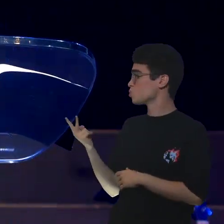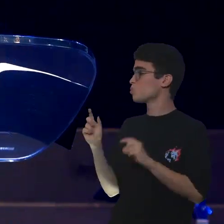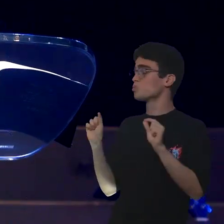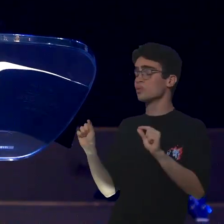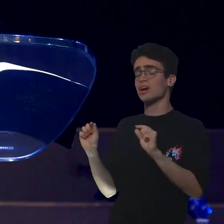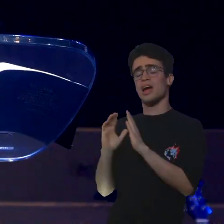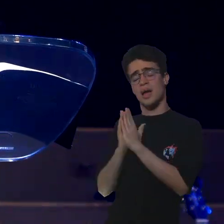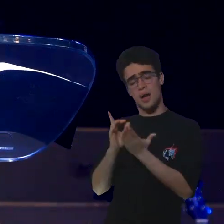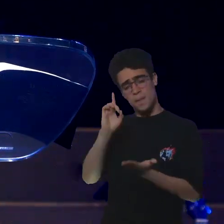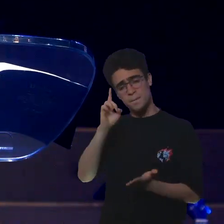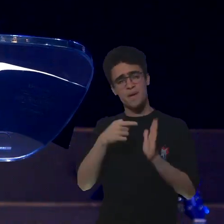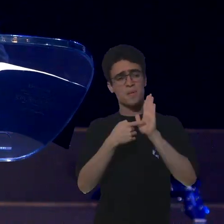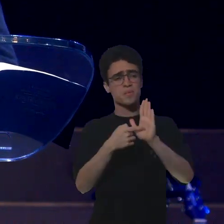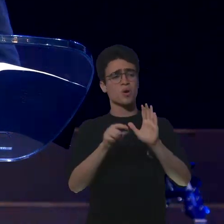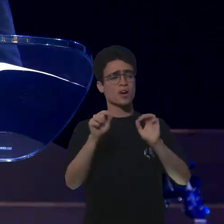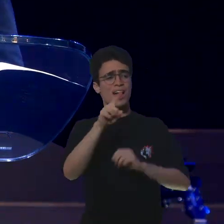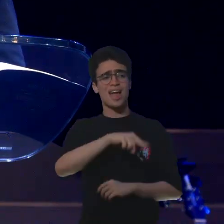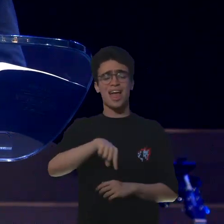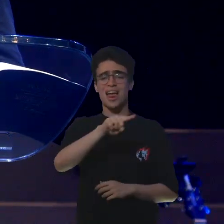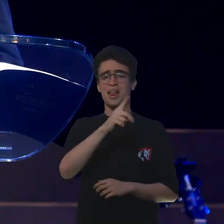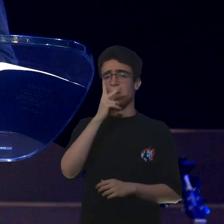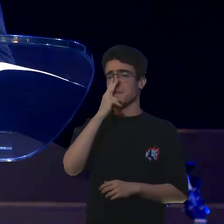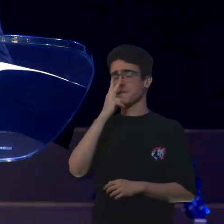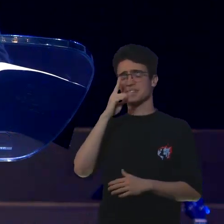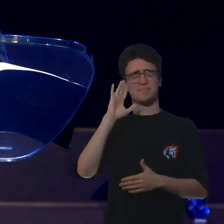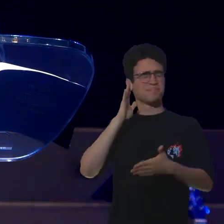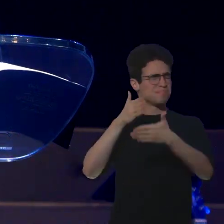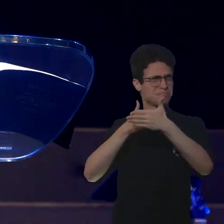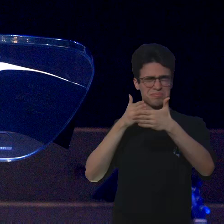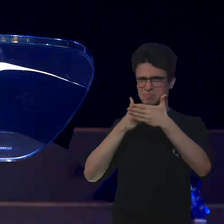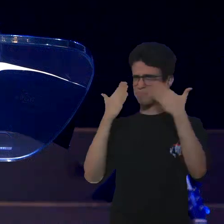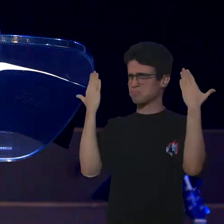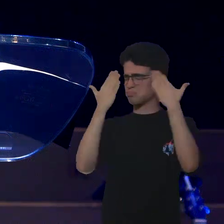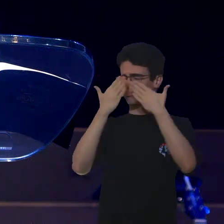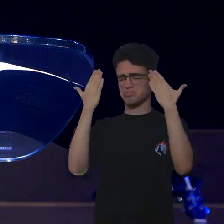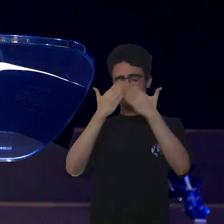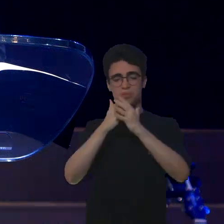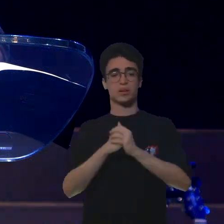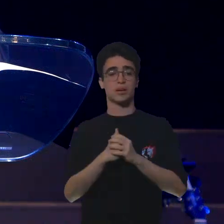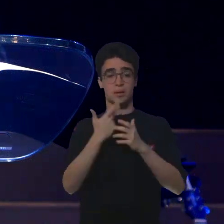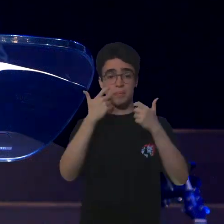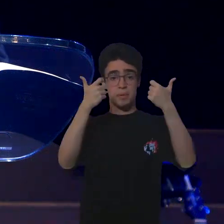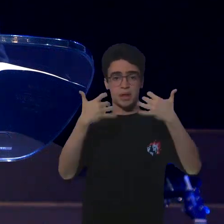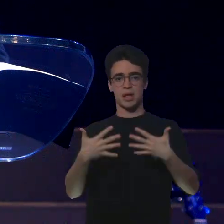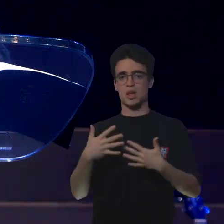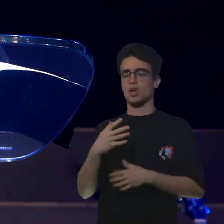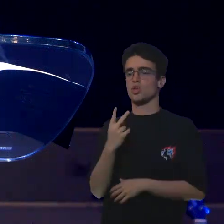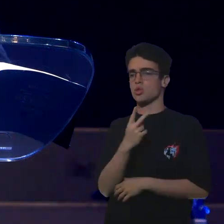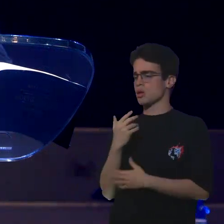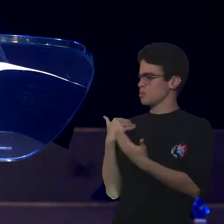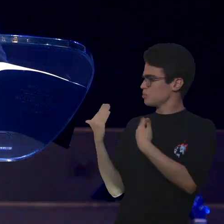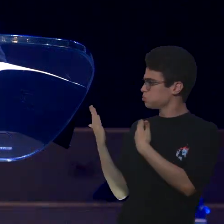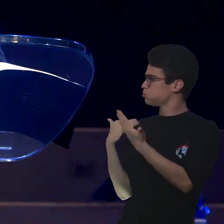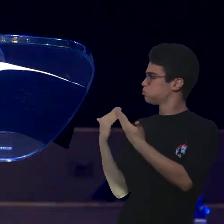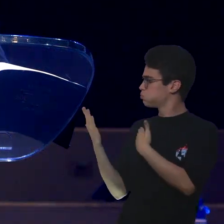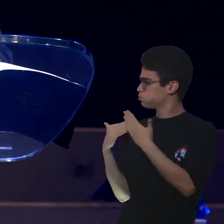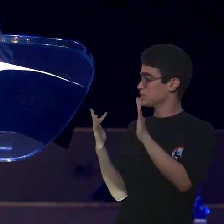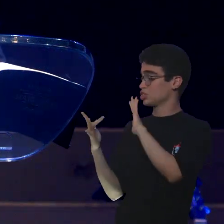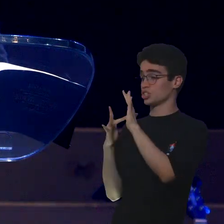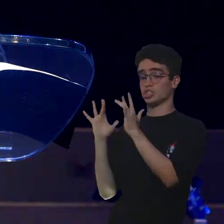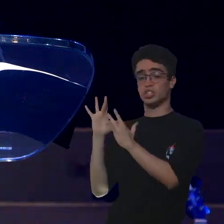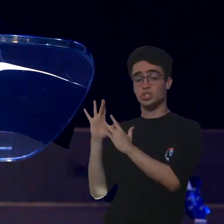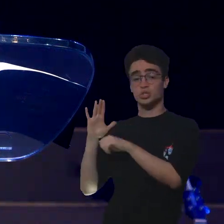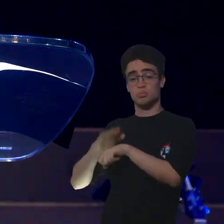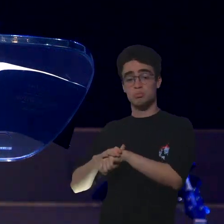falar que eles estavam impedidos, e o versículo 15, 16 vai falar, enquanto conversavam e discutiam, o próprio Jesus